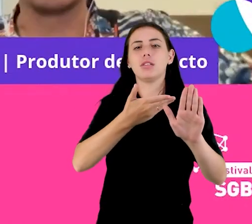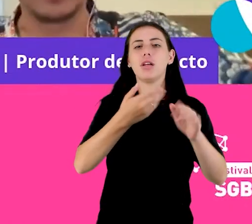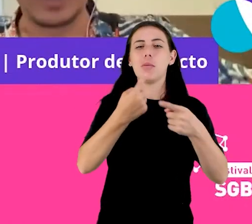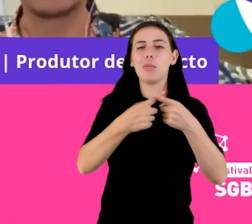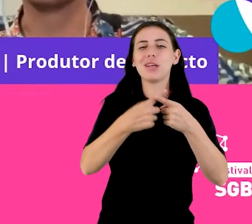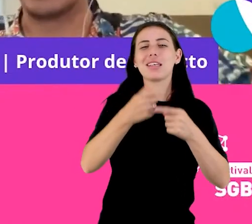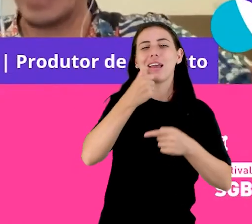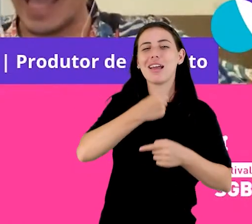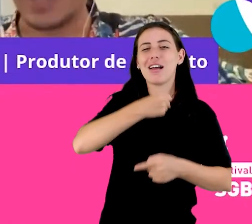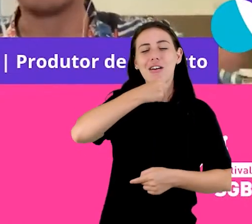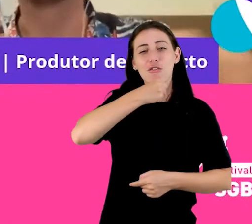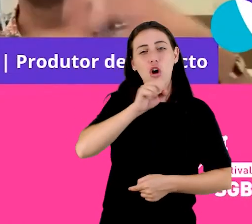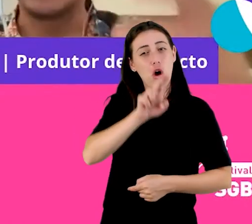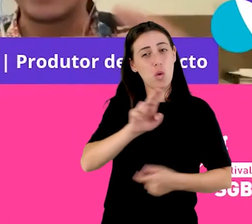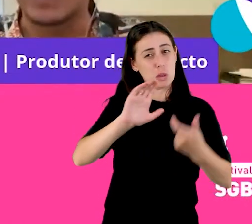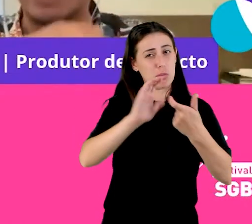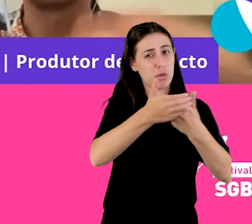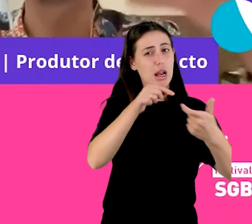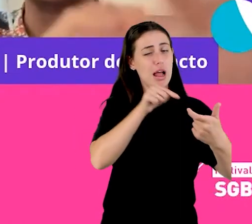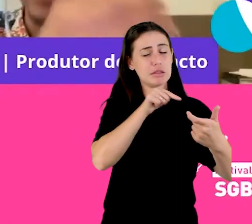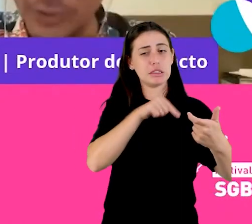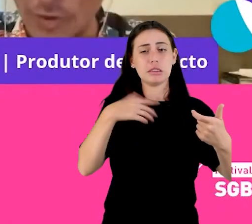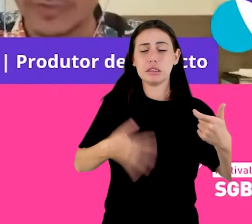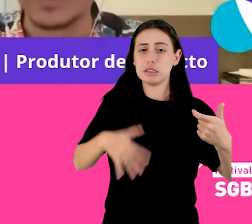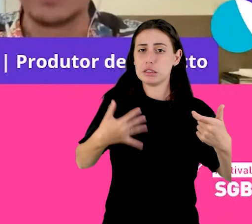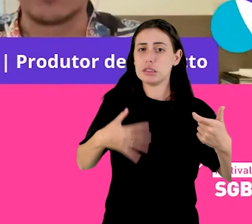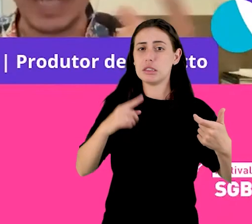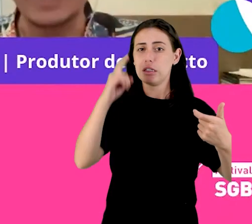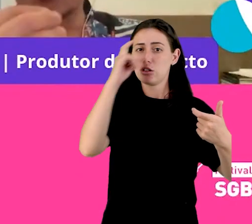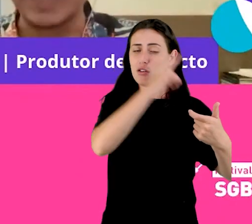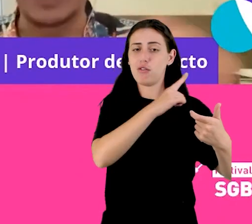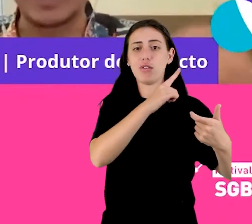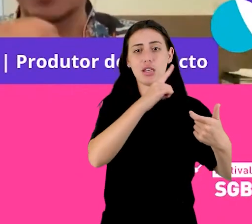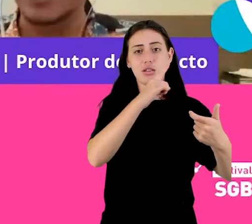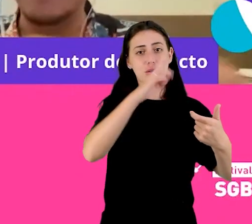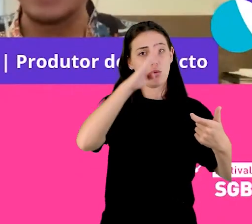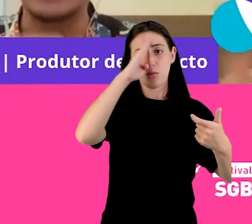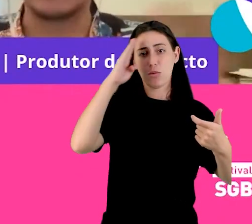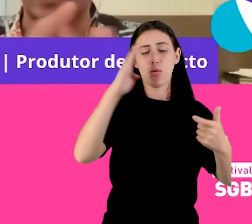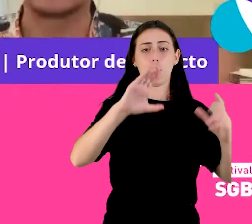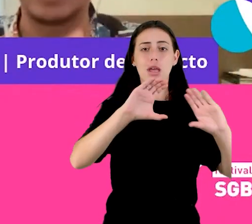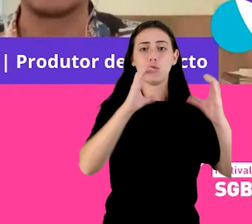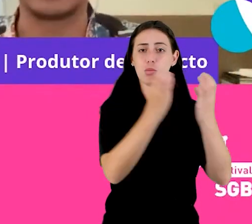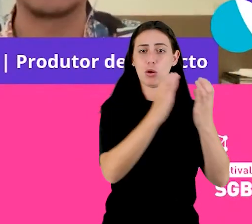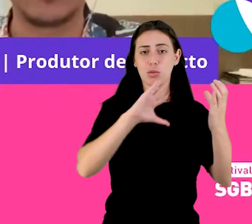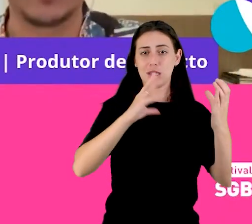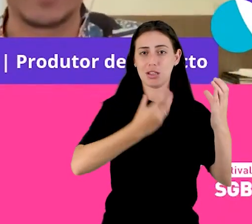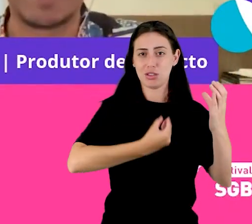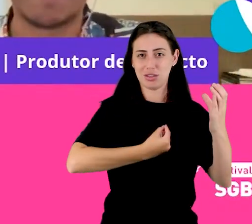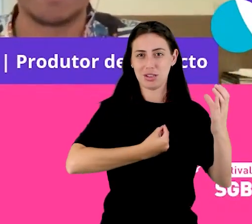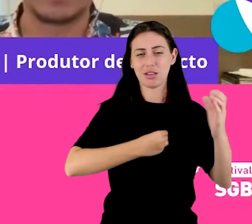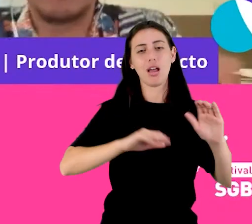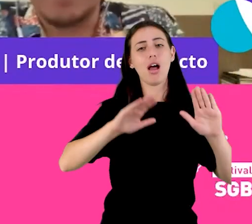que, mas conversa, aí começa a entender de novo. Mostrar que a transformação também está dentro da relação que acontece dentro do